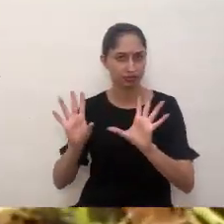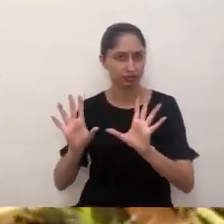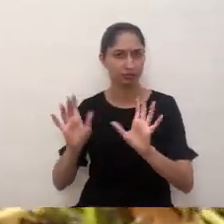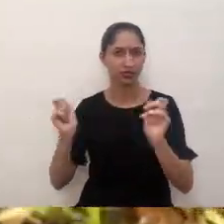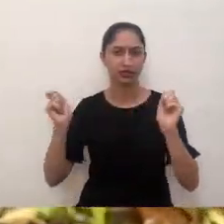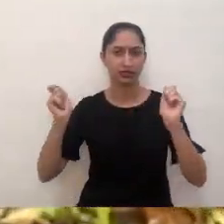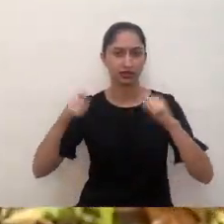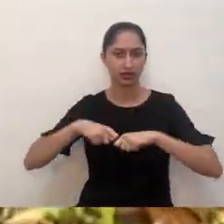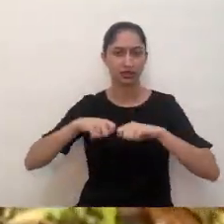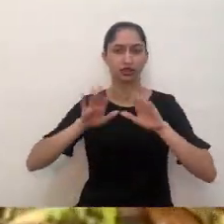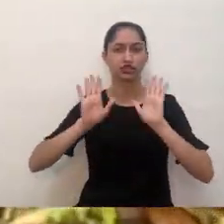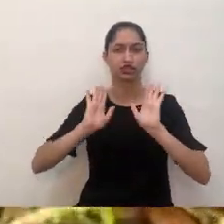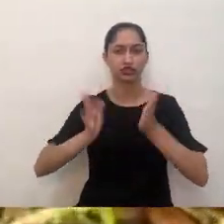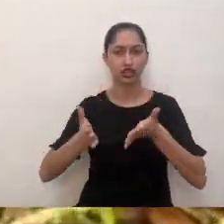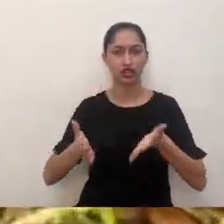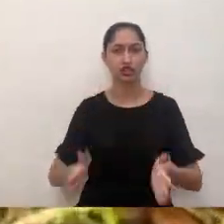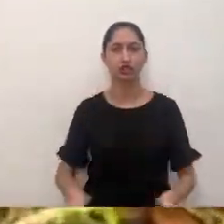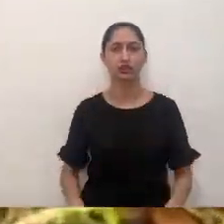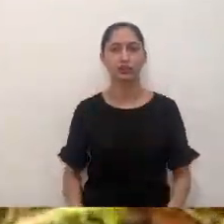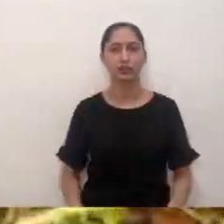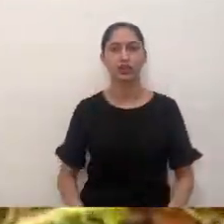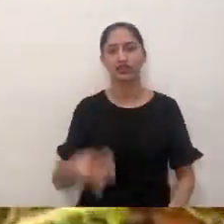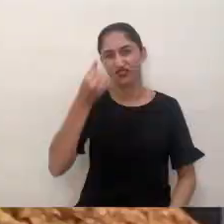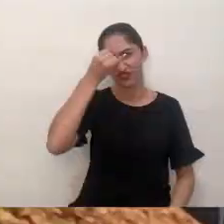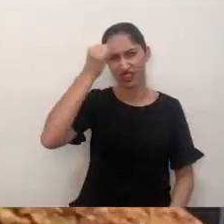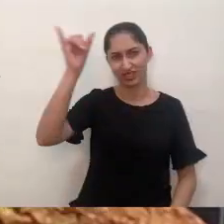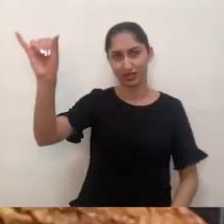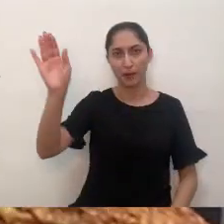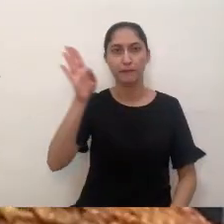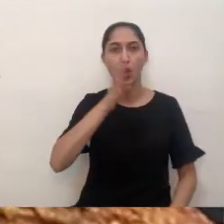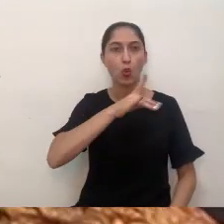tirar os olhados.